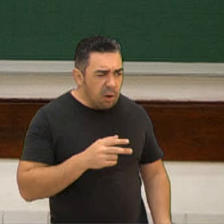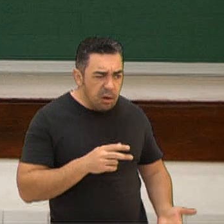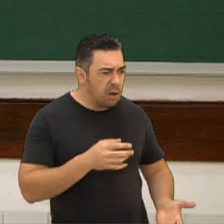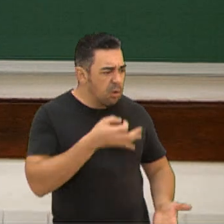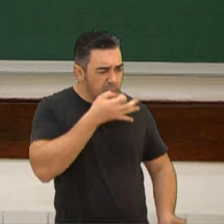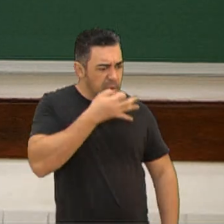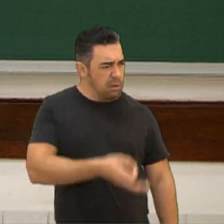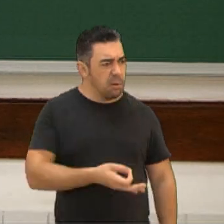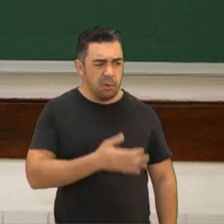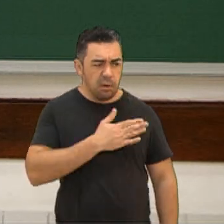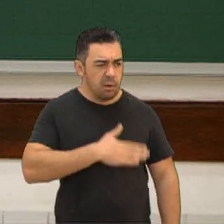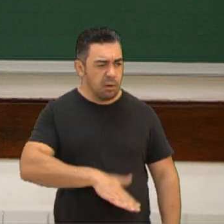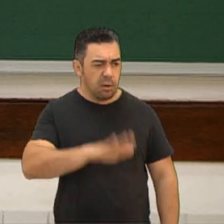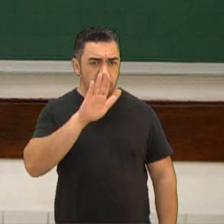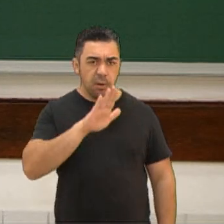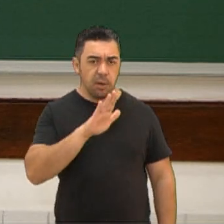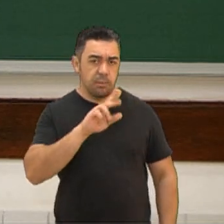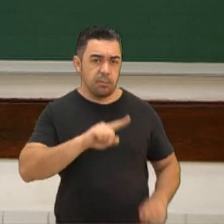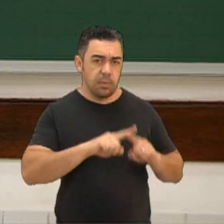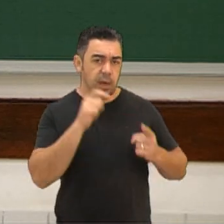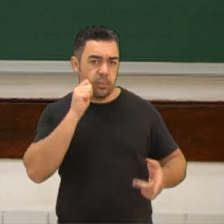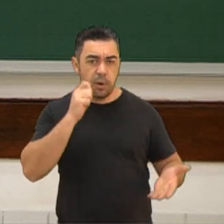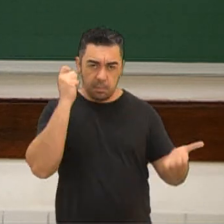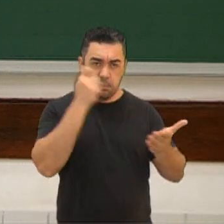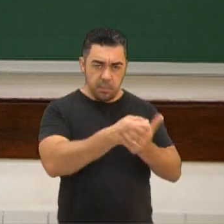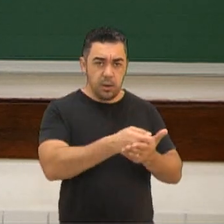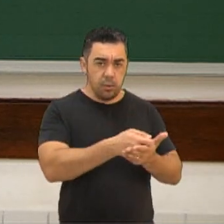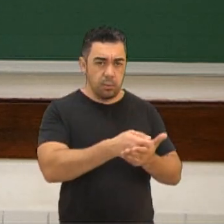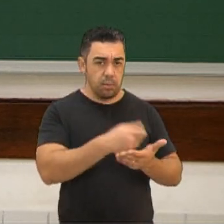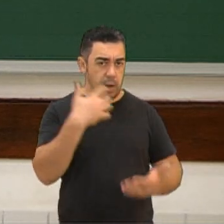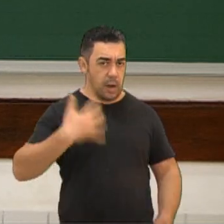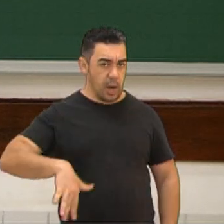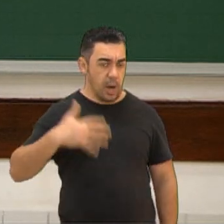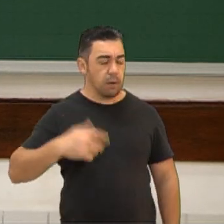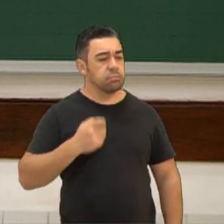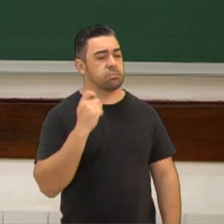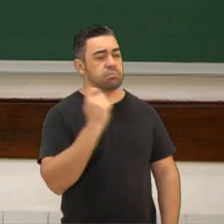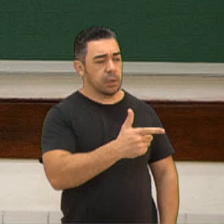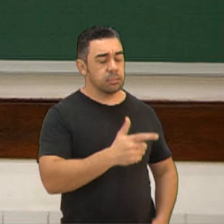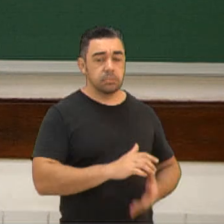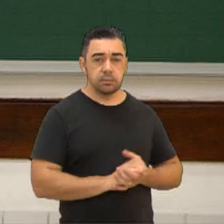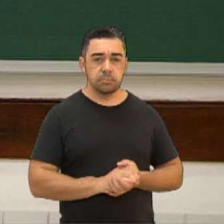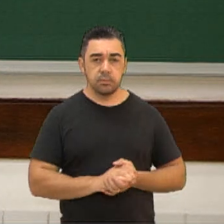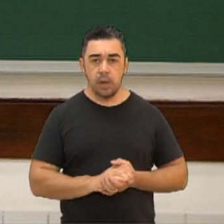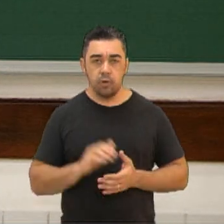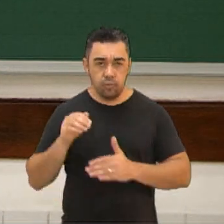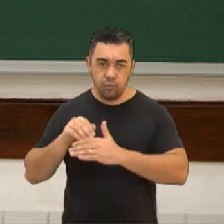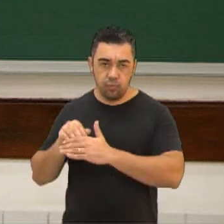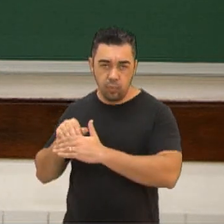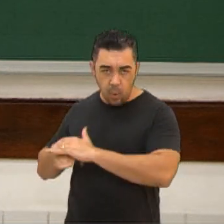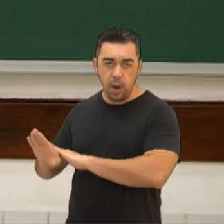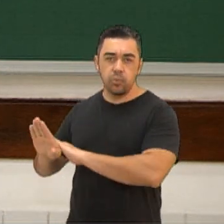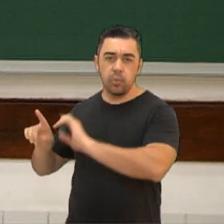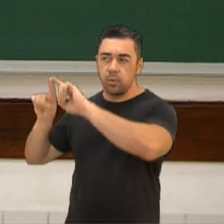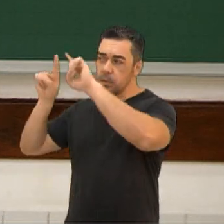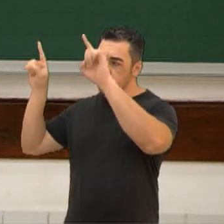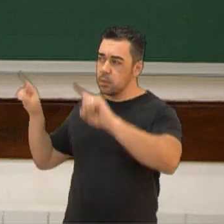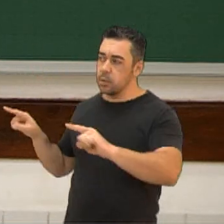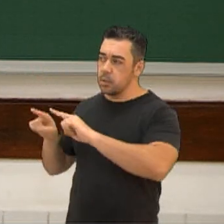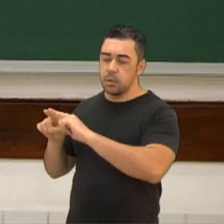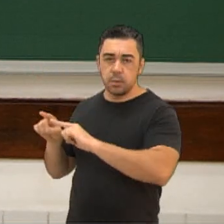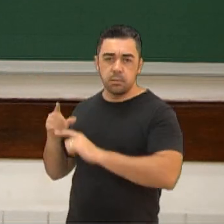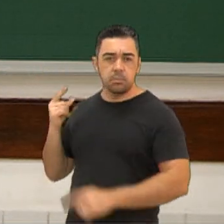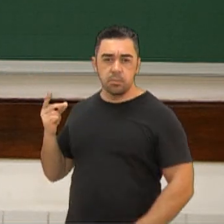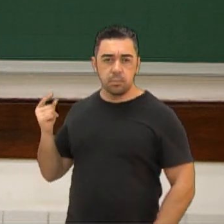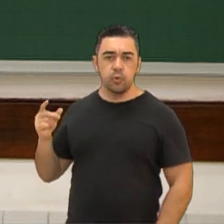horroroso. Mas ela pagou, o quadro era bem caro, ela pagou muito caro naquele quadro, ela não ia jogar fora, ela deixou lá na sala dela,